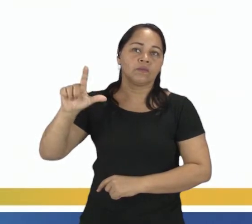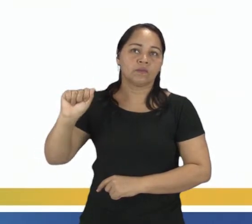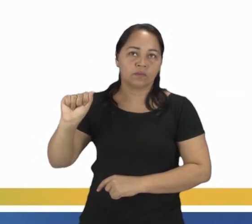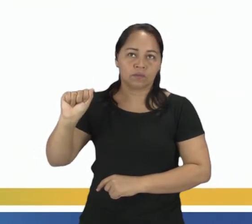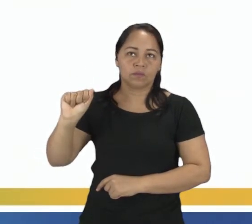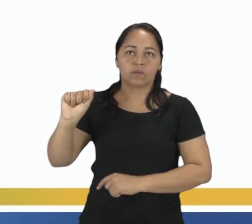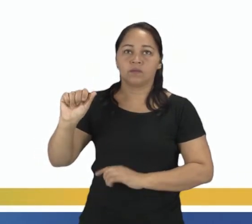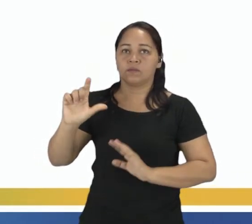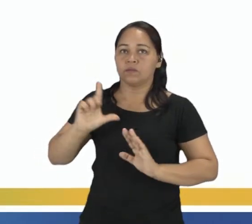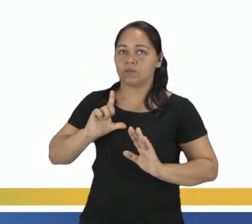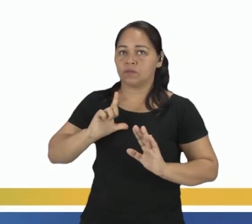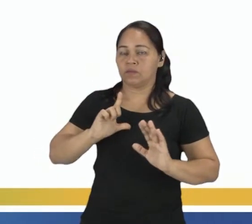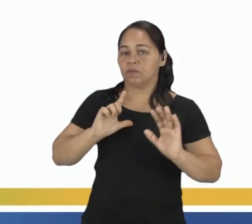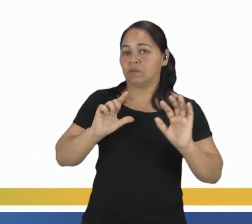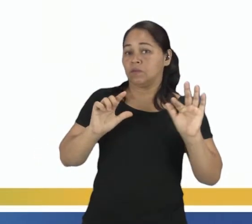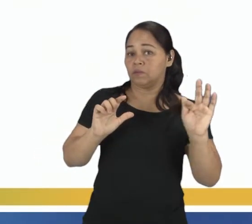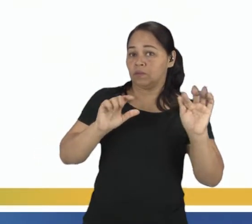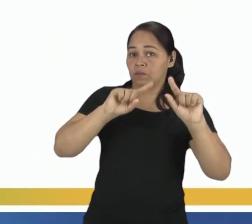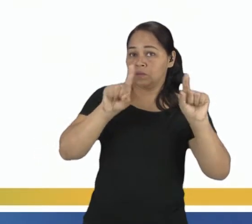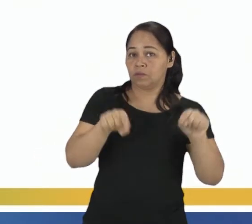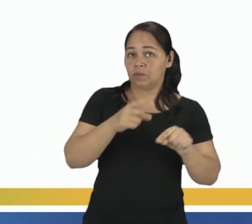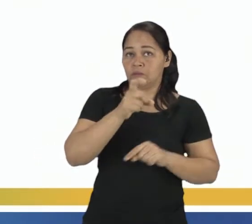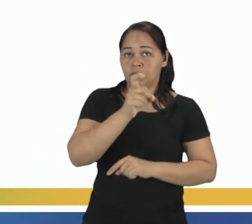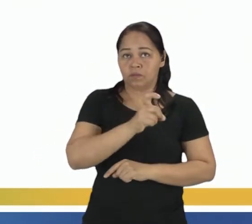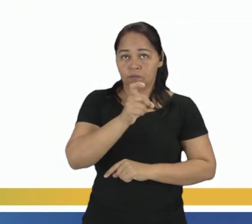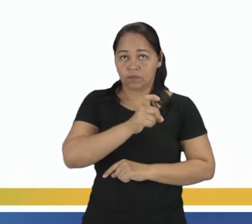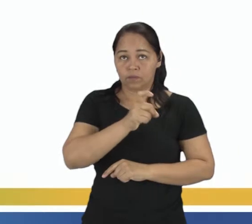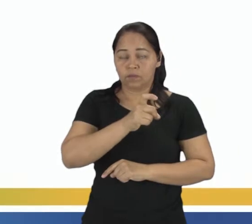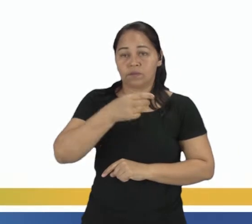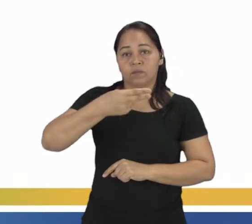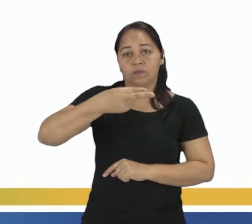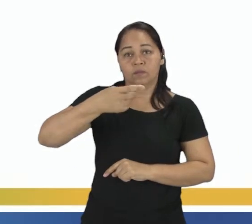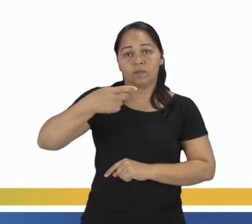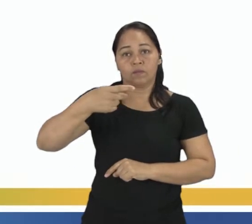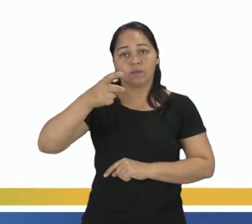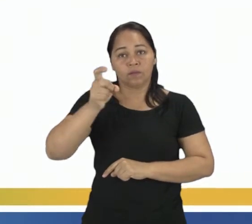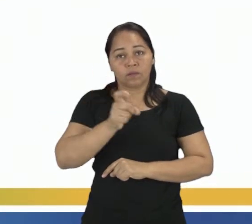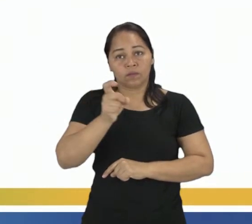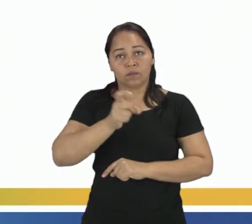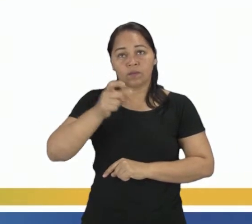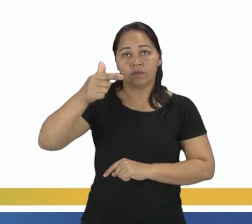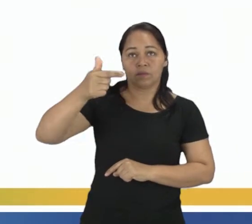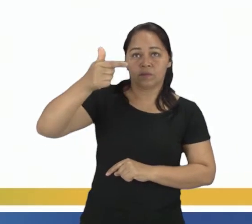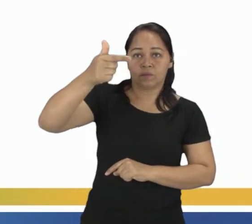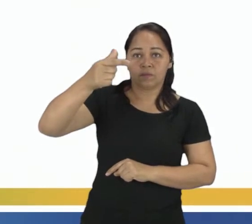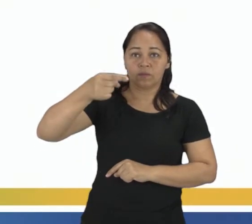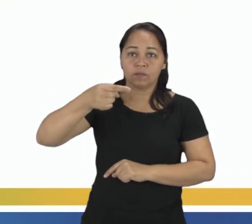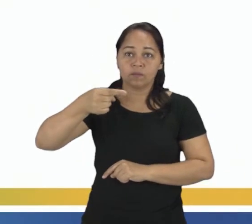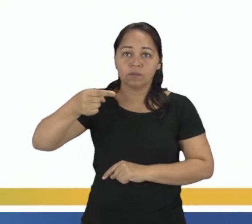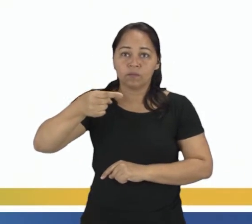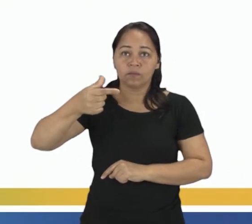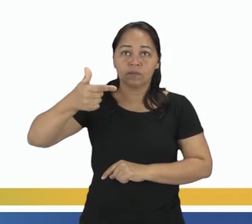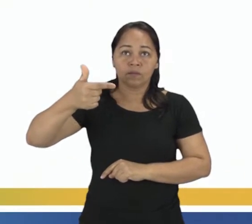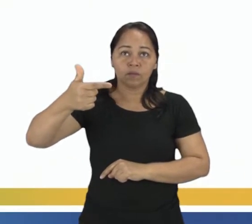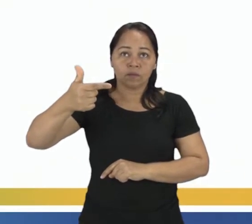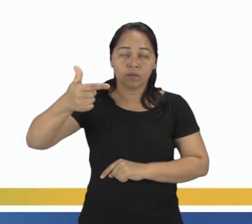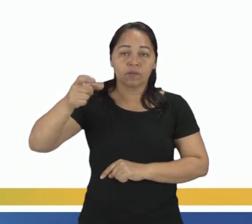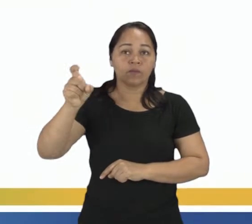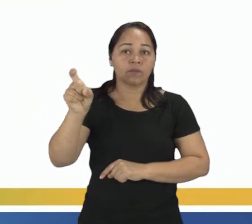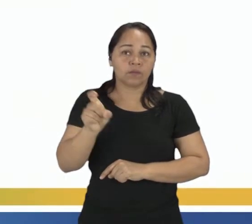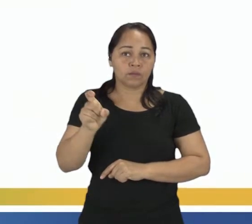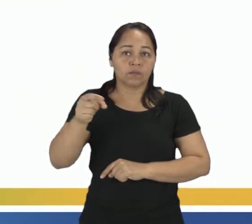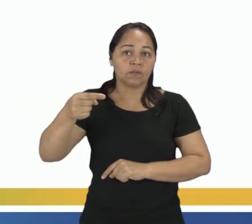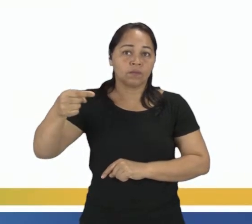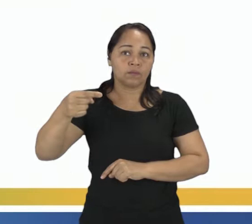ao quadrado menos 2x menos 1. O vértice dela, olha só, observe, o vértice